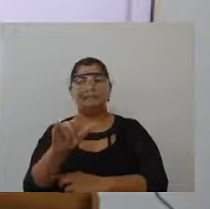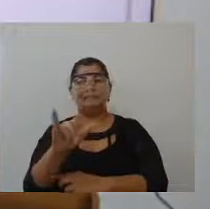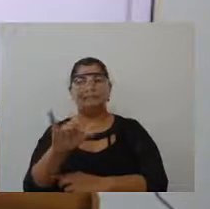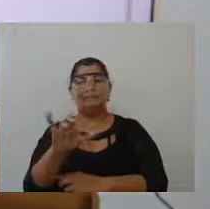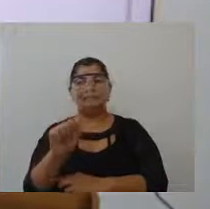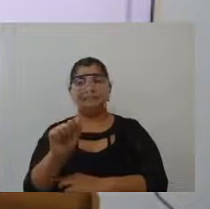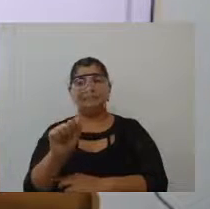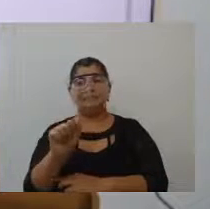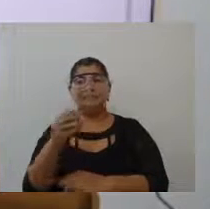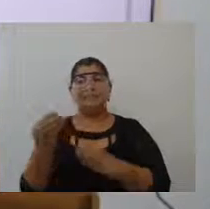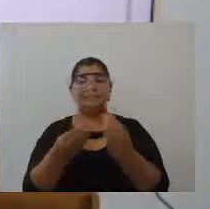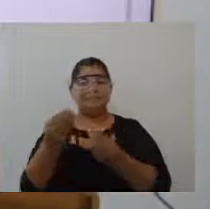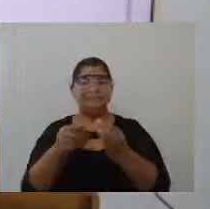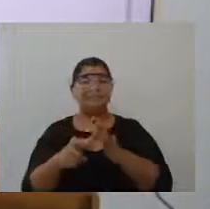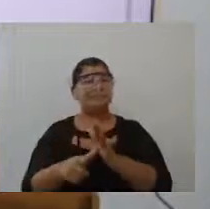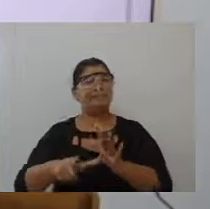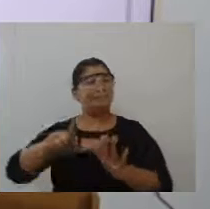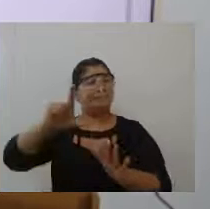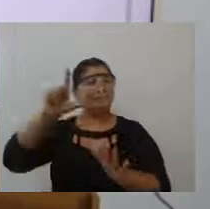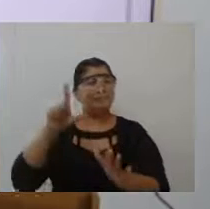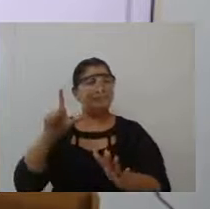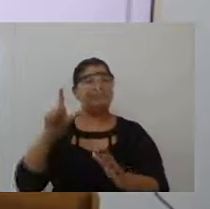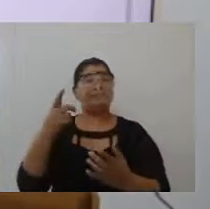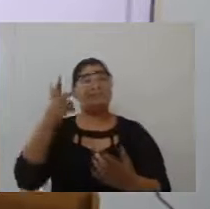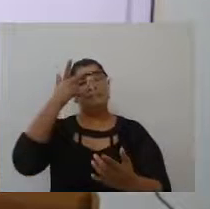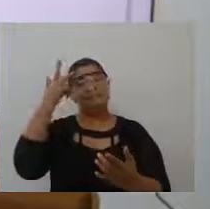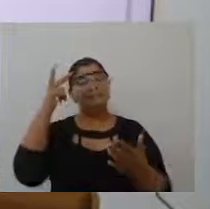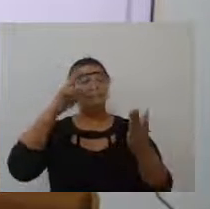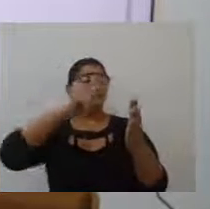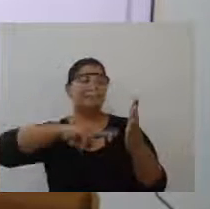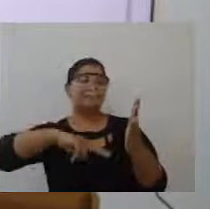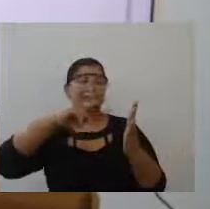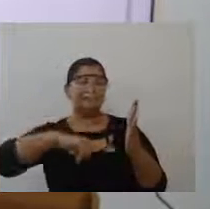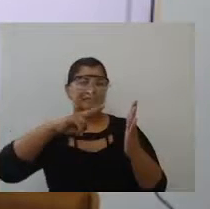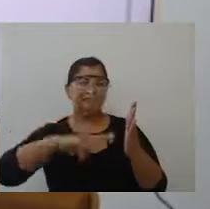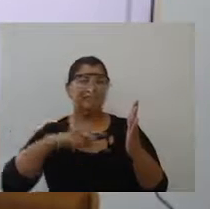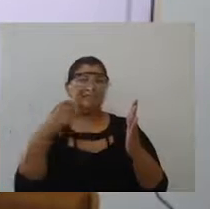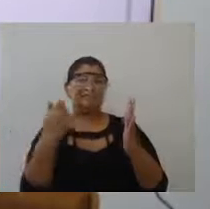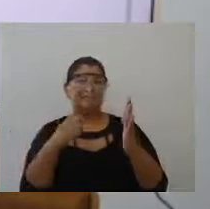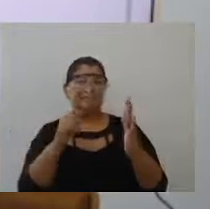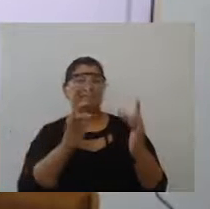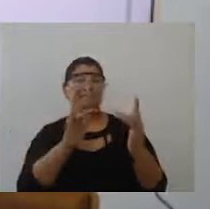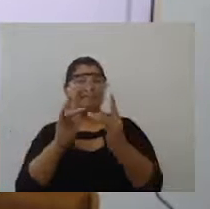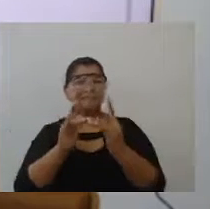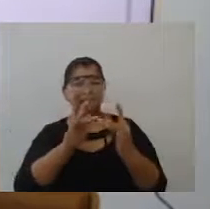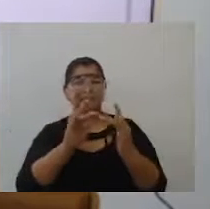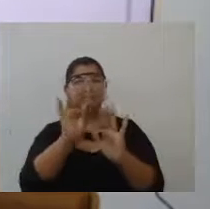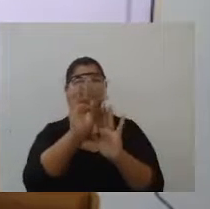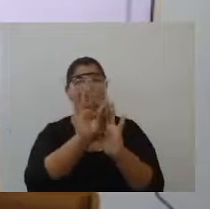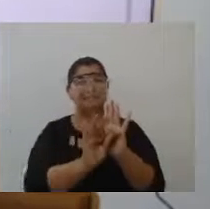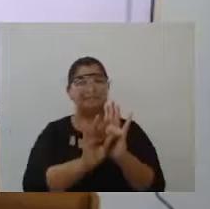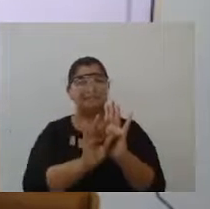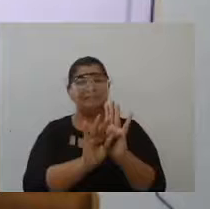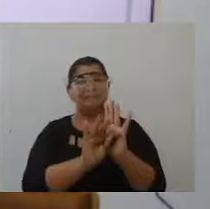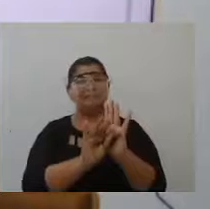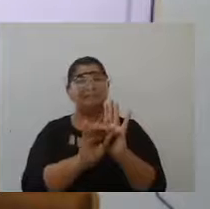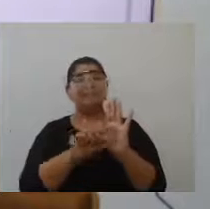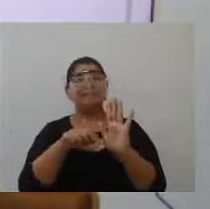leitor, antigamente, era um leitor que tinha que ter contato com o texto e